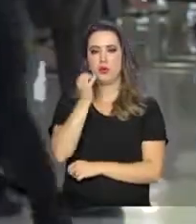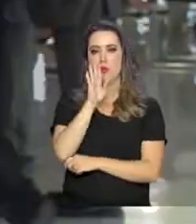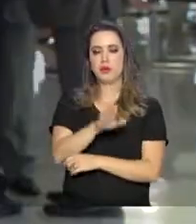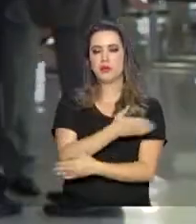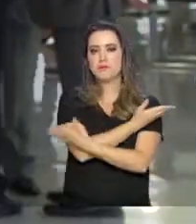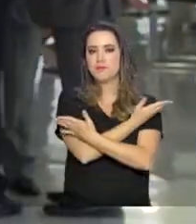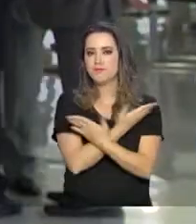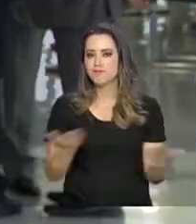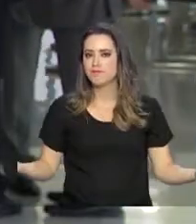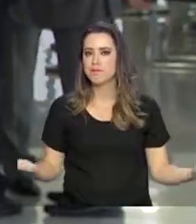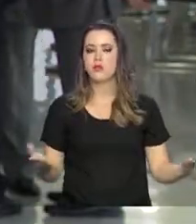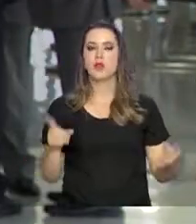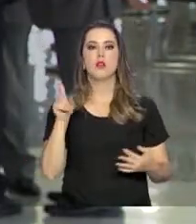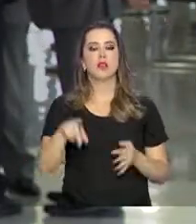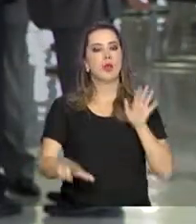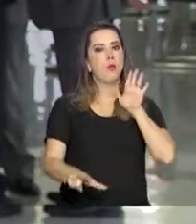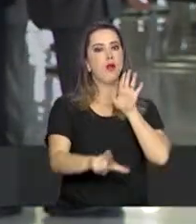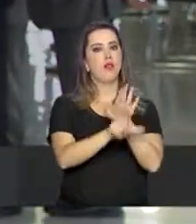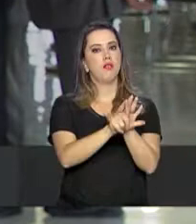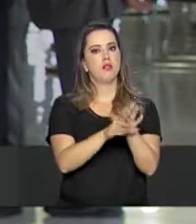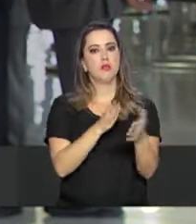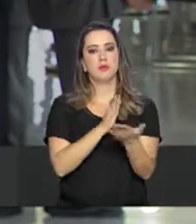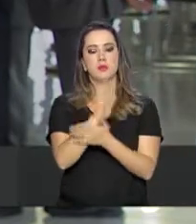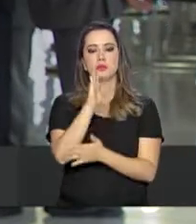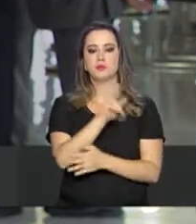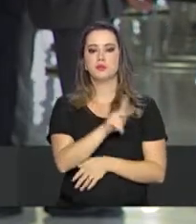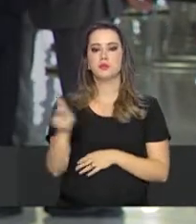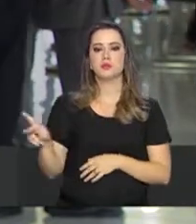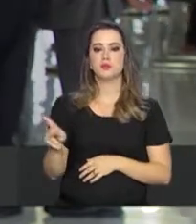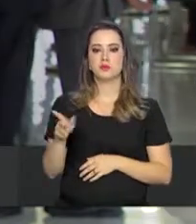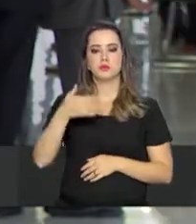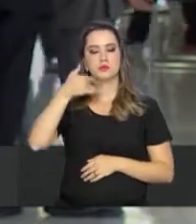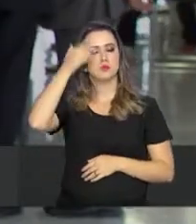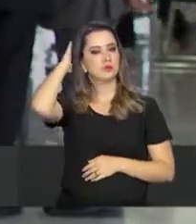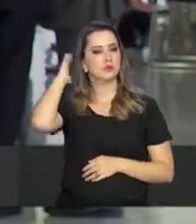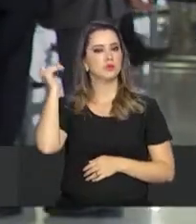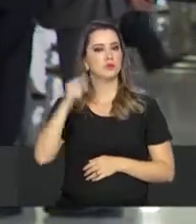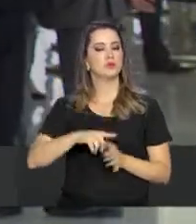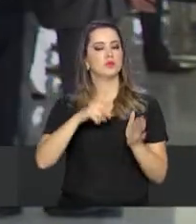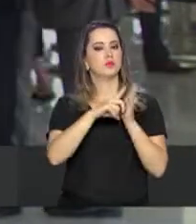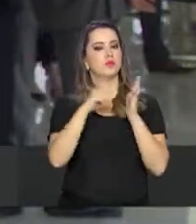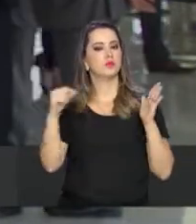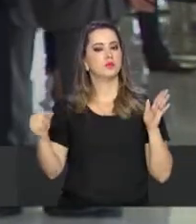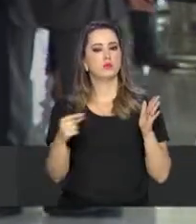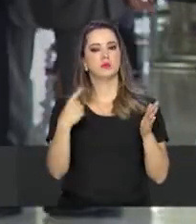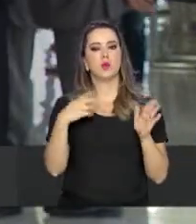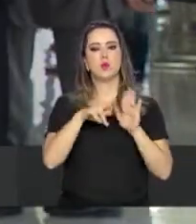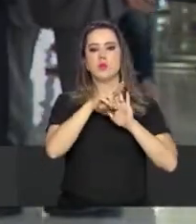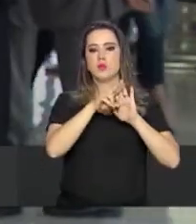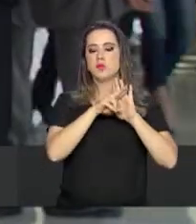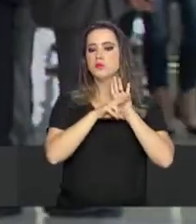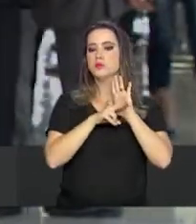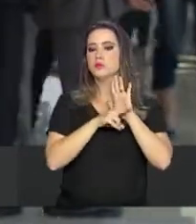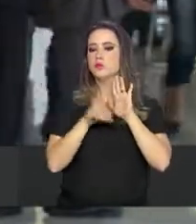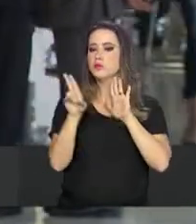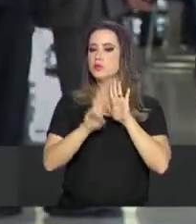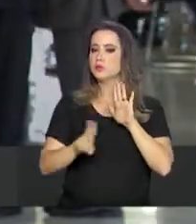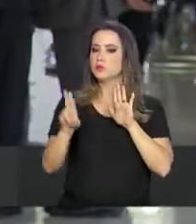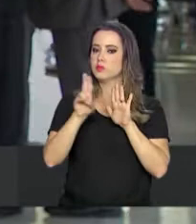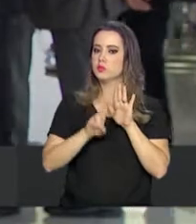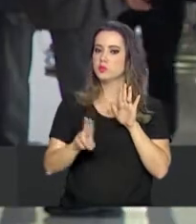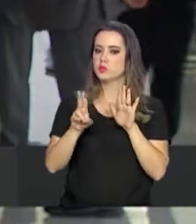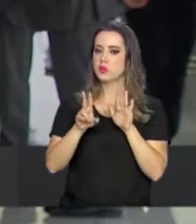a todos. A lei sancionada pelo presidente Michel Temer há pouco aqui no Palácio do Planalto regulamenta o uso,